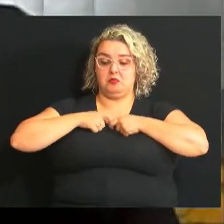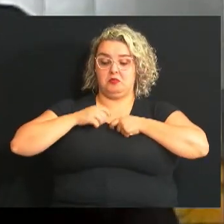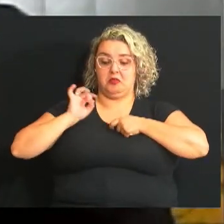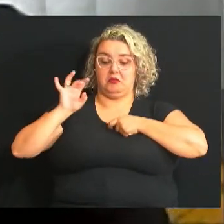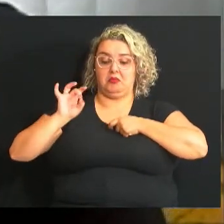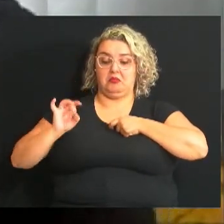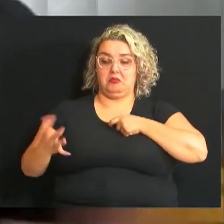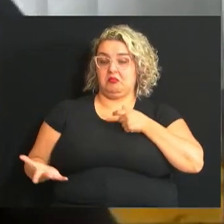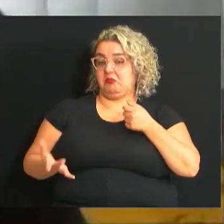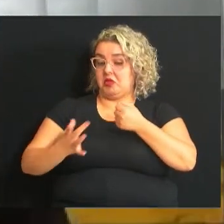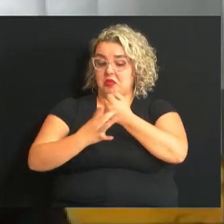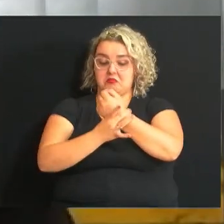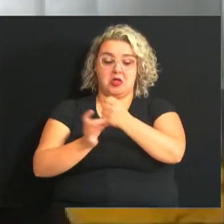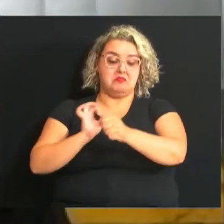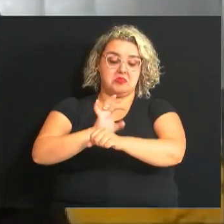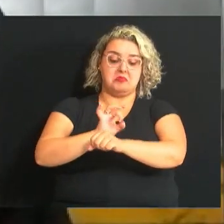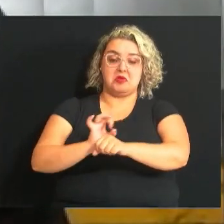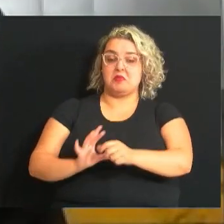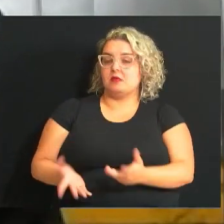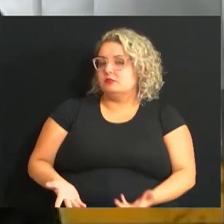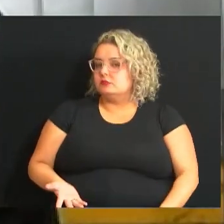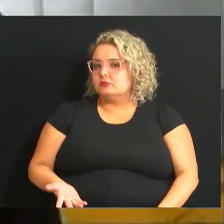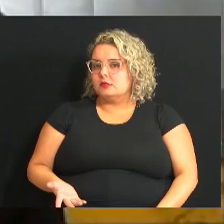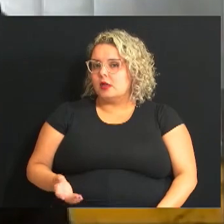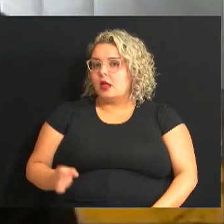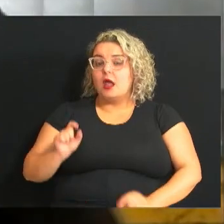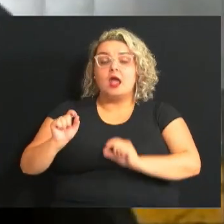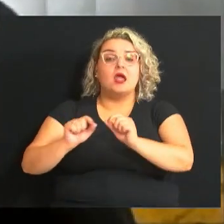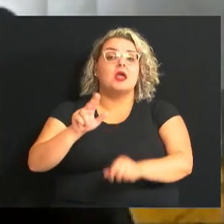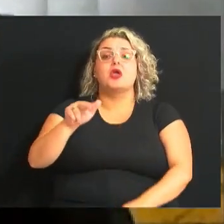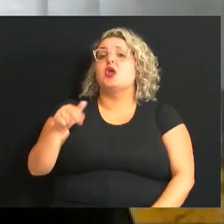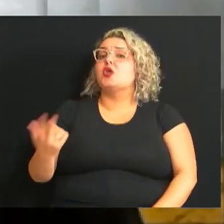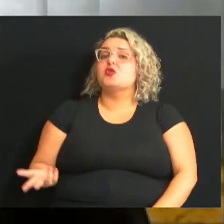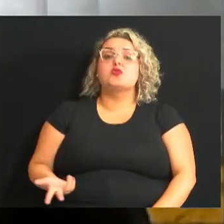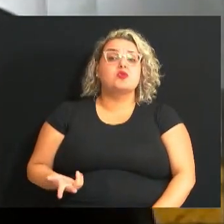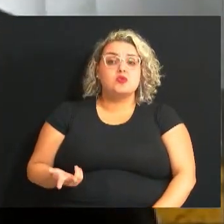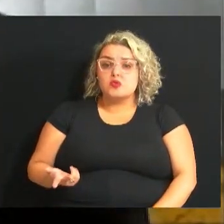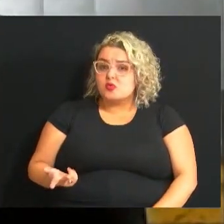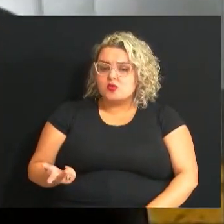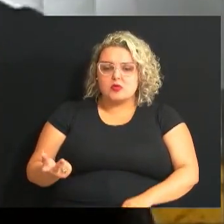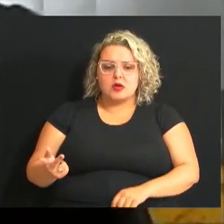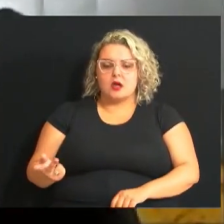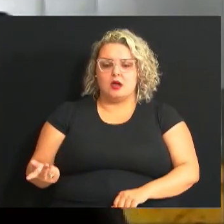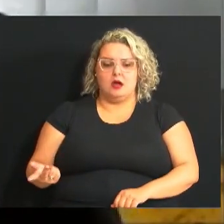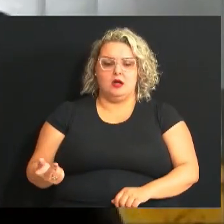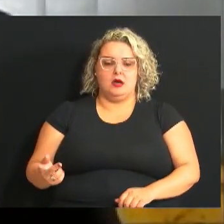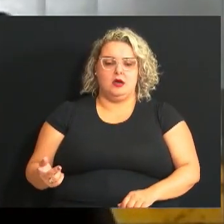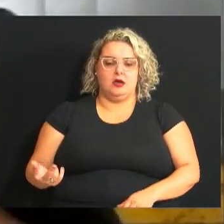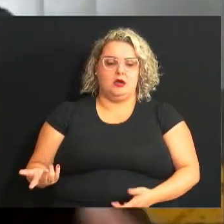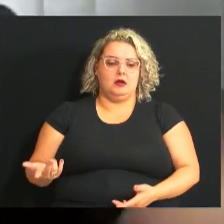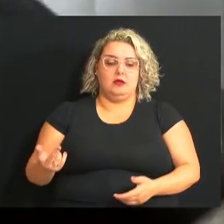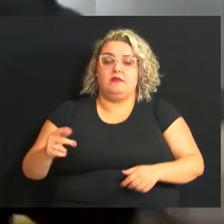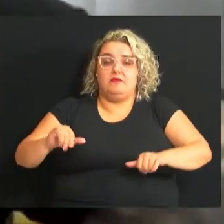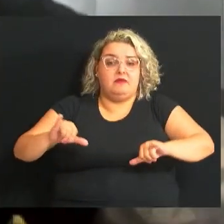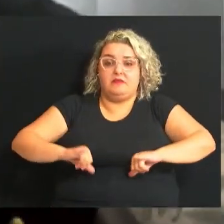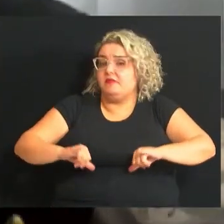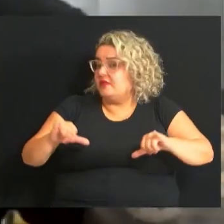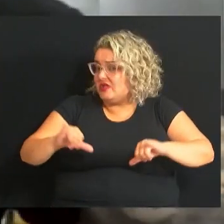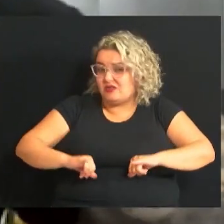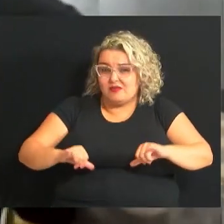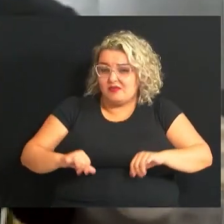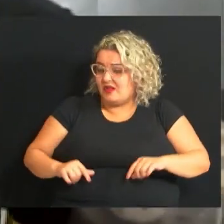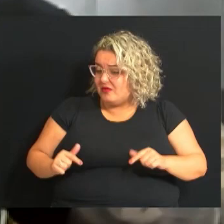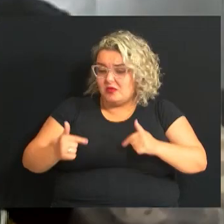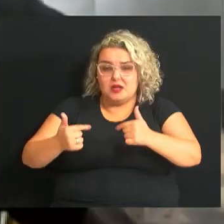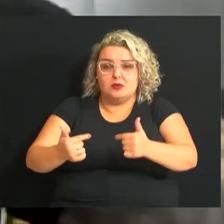busca a vitória nunca vai passar pela sensação de derrota, não vai sentir aquela frustração da derrota, mas também não vai